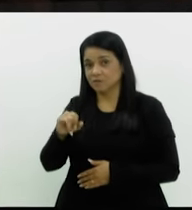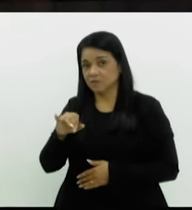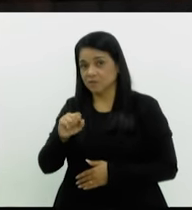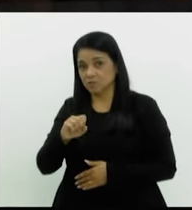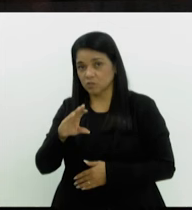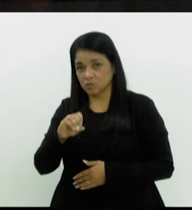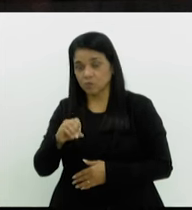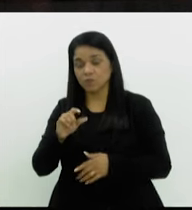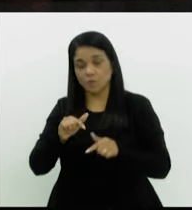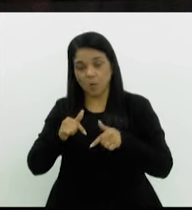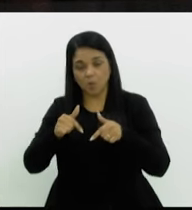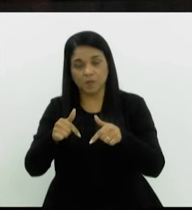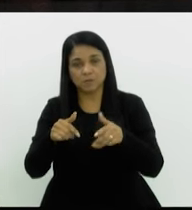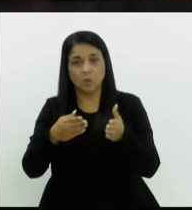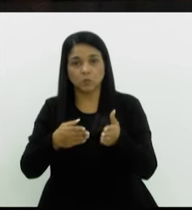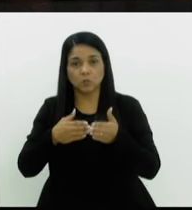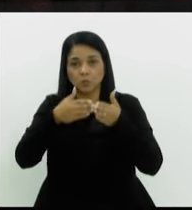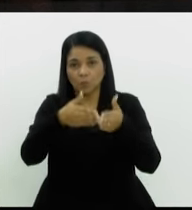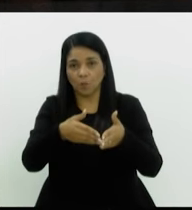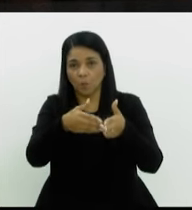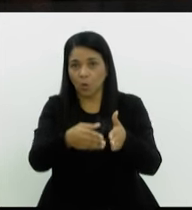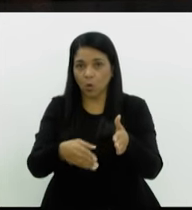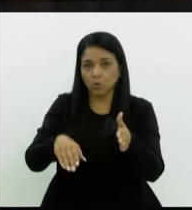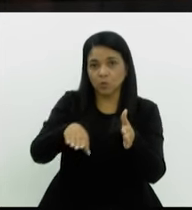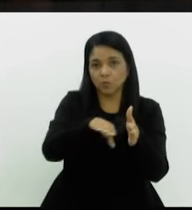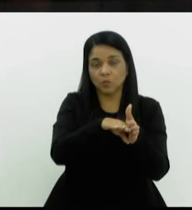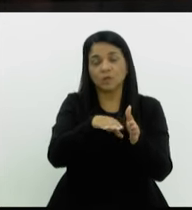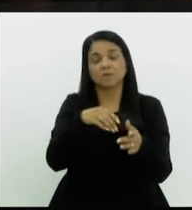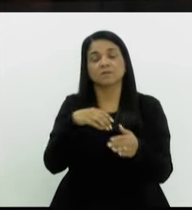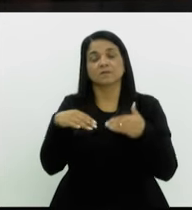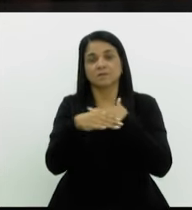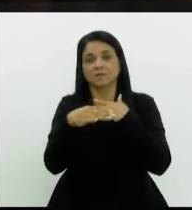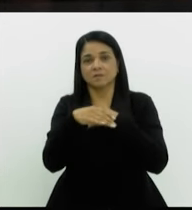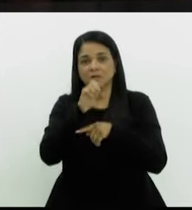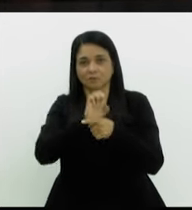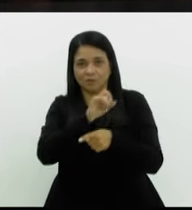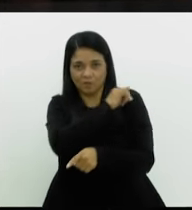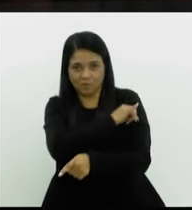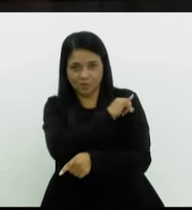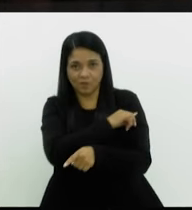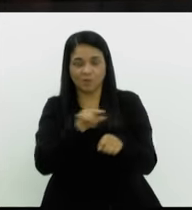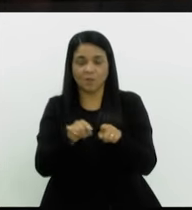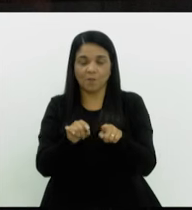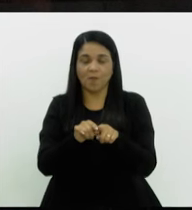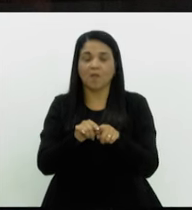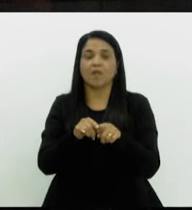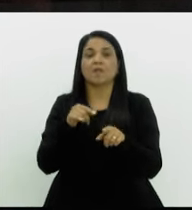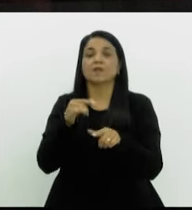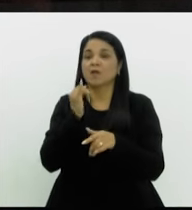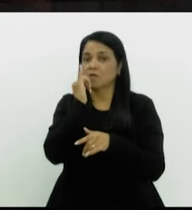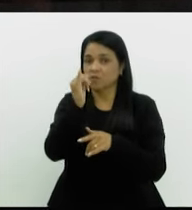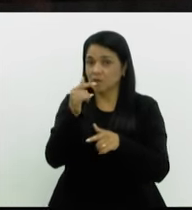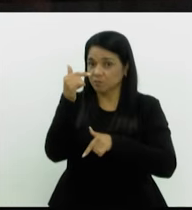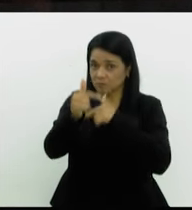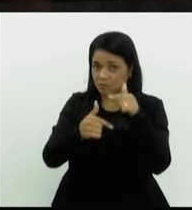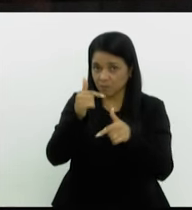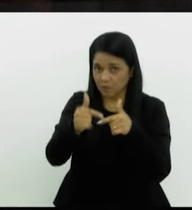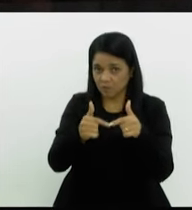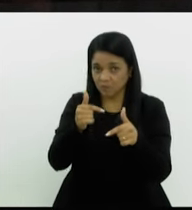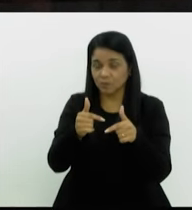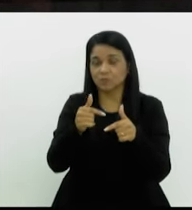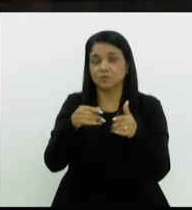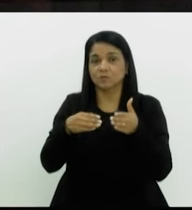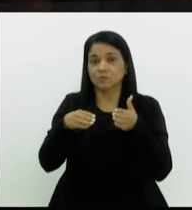operação portuária na nossa cidade. E aí também quero falar, né, para os trabalhadores do Porto, que